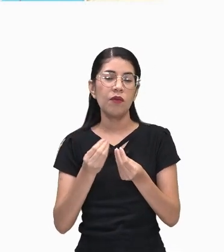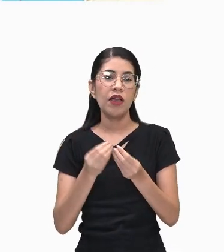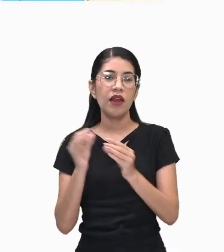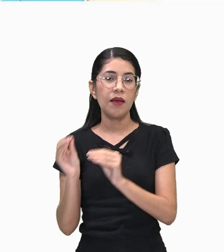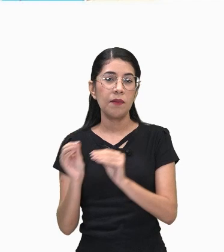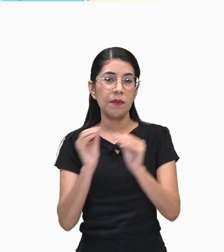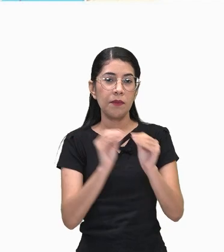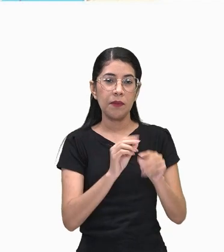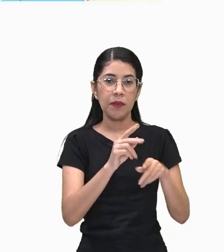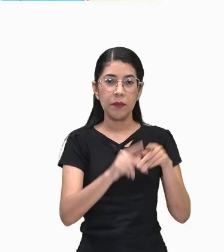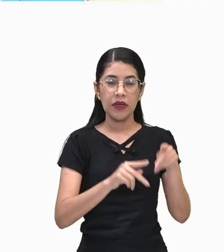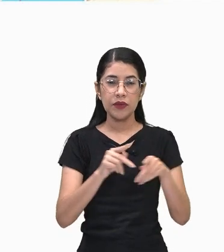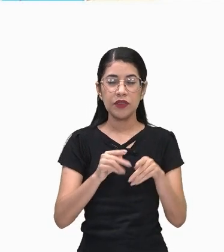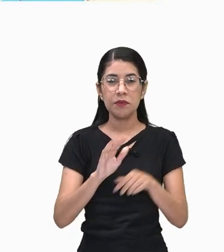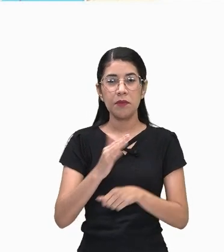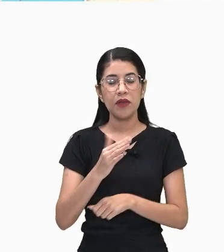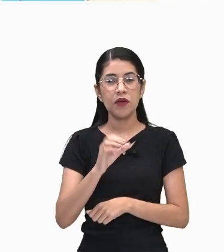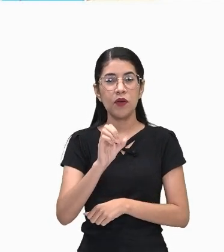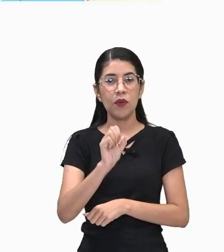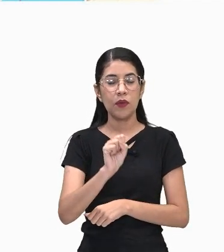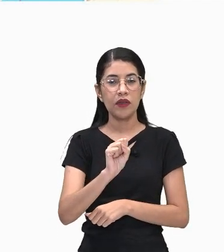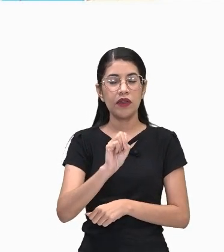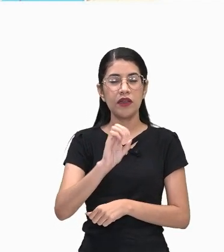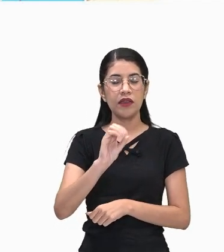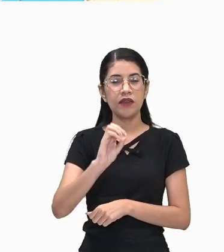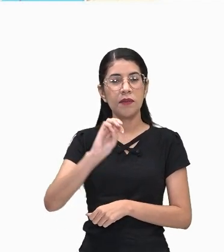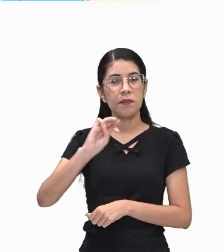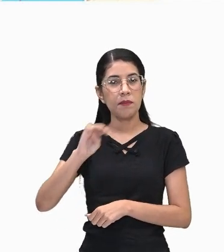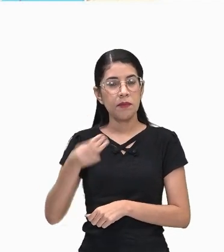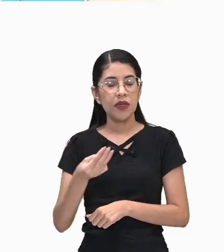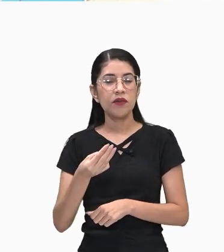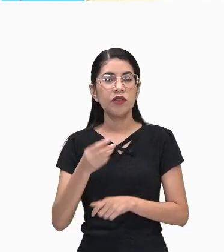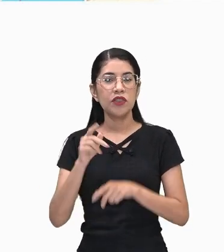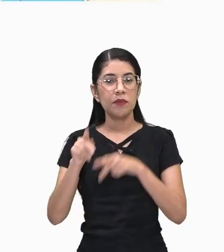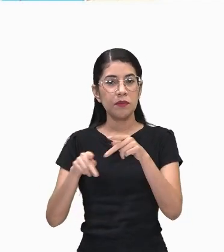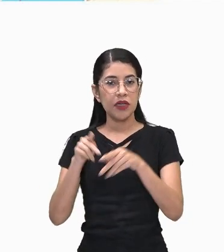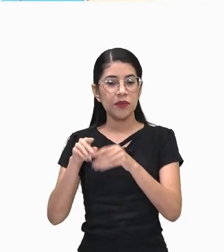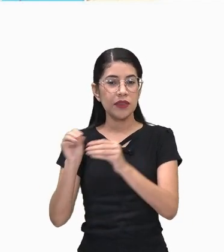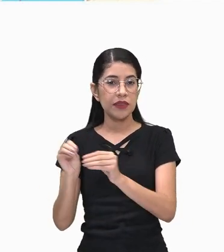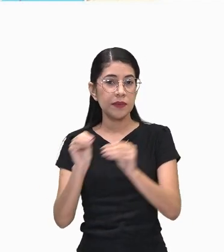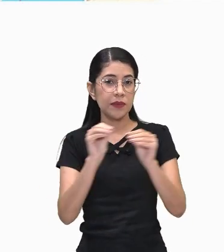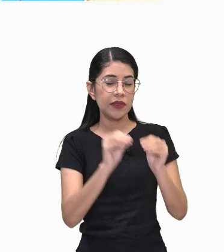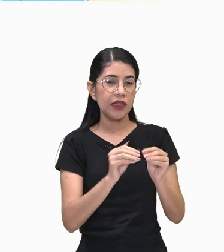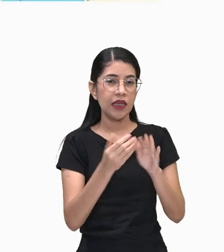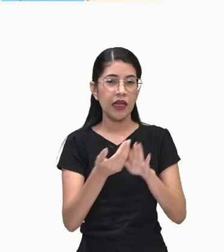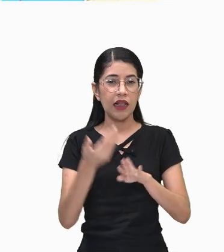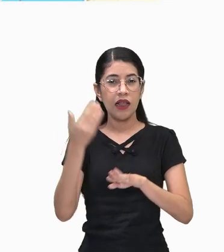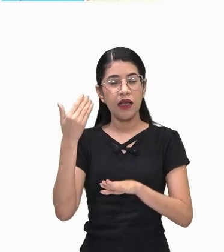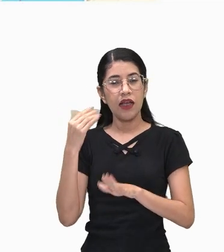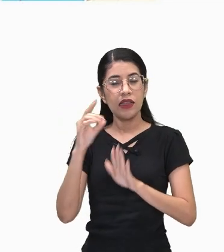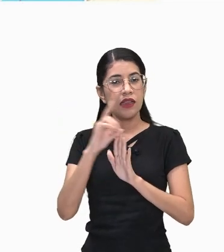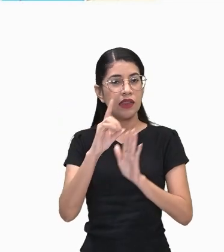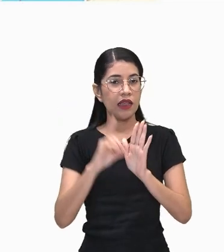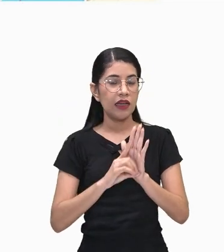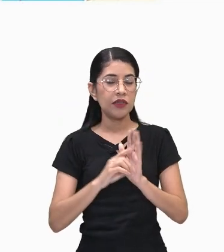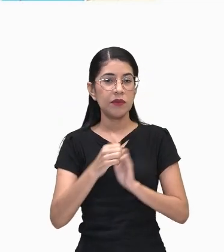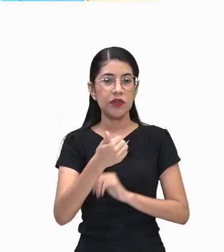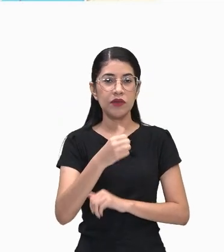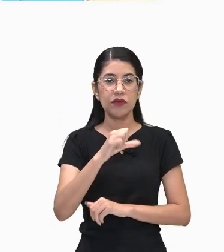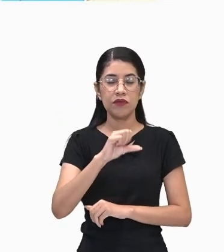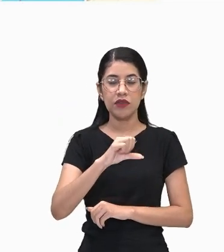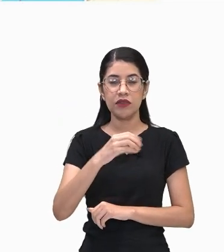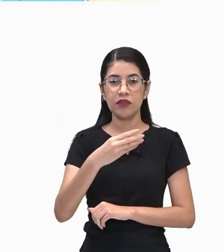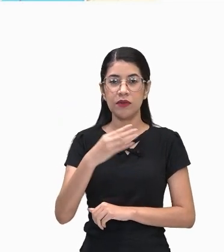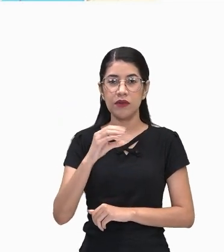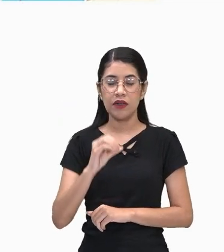de pessoas, né, que lá entre as décadas de 1940 e